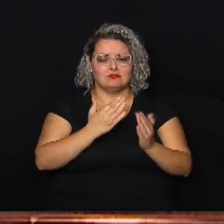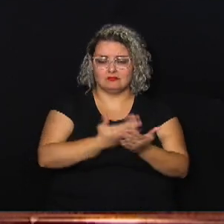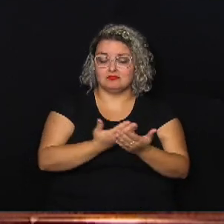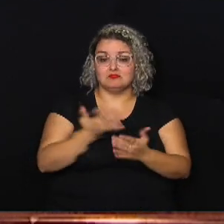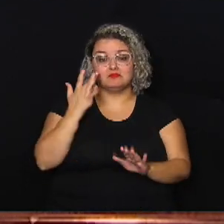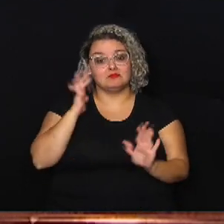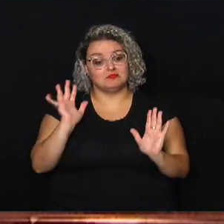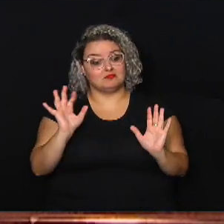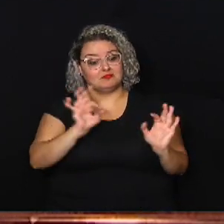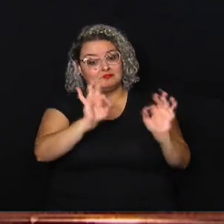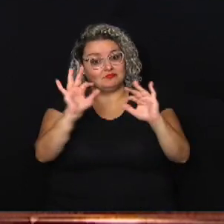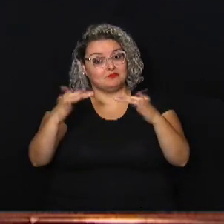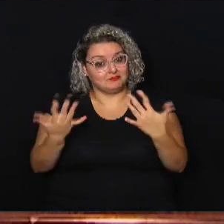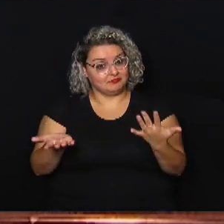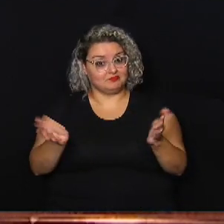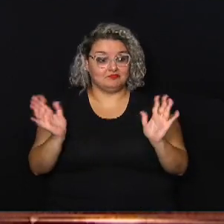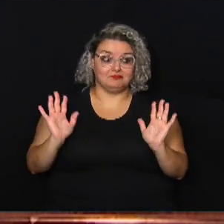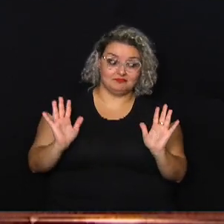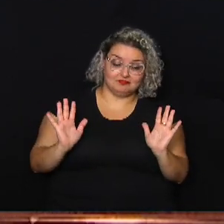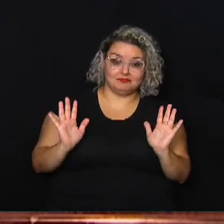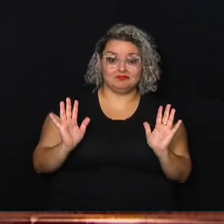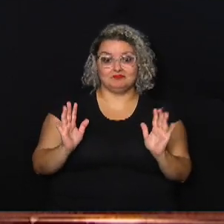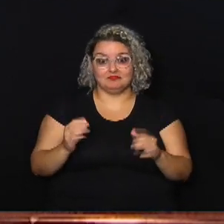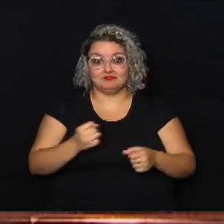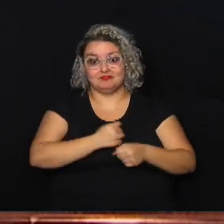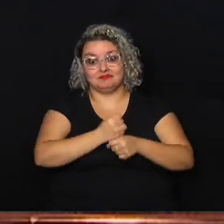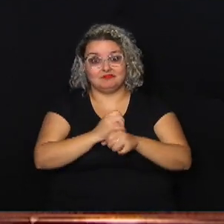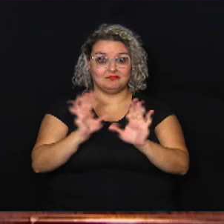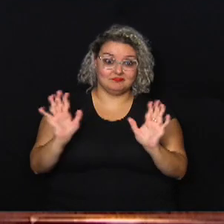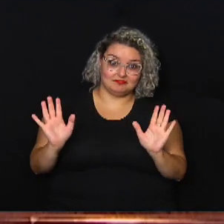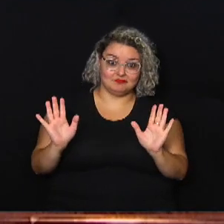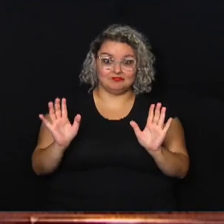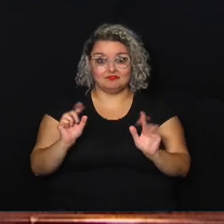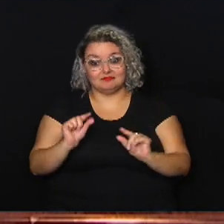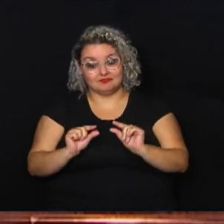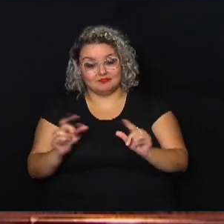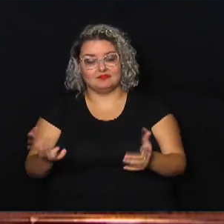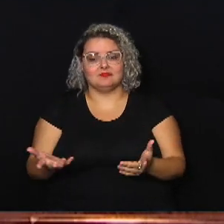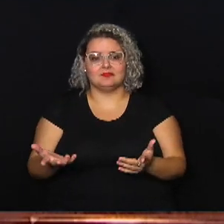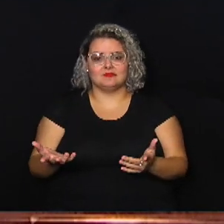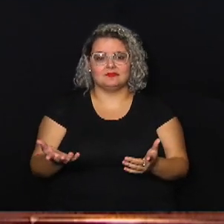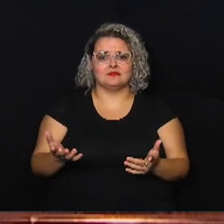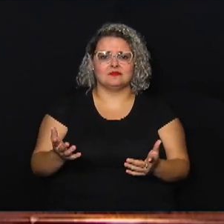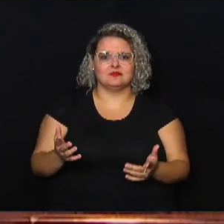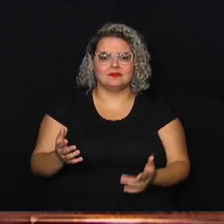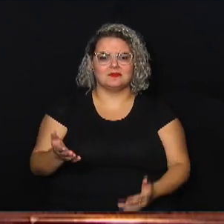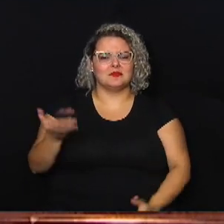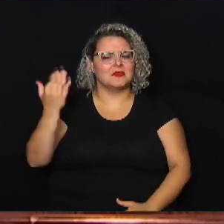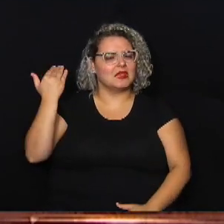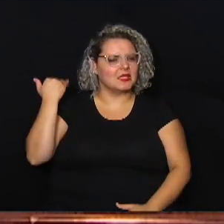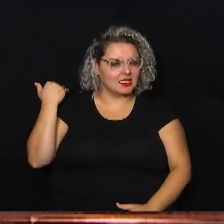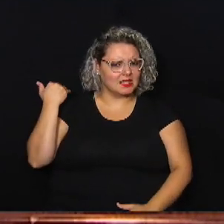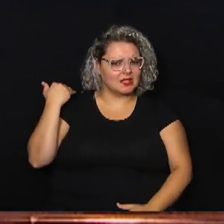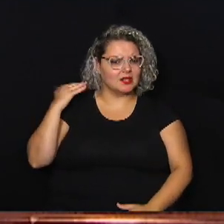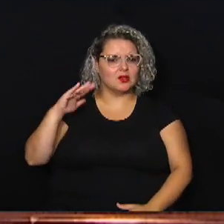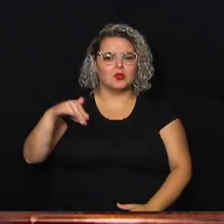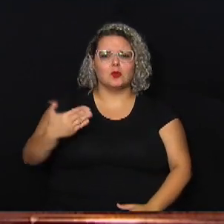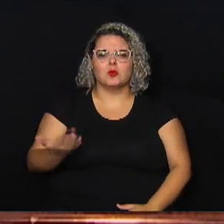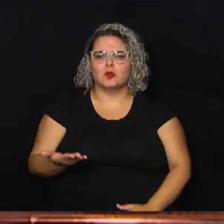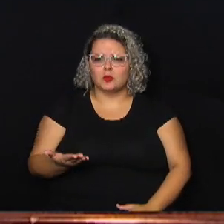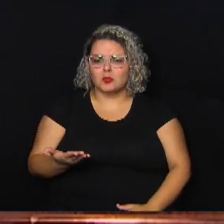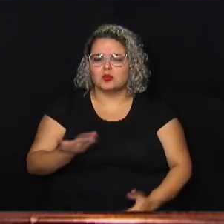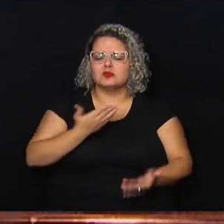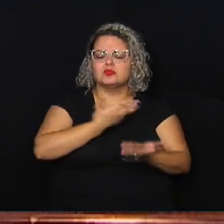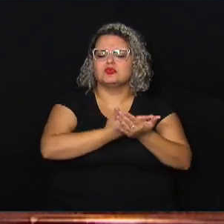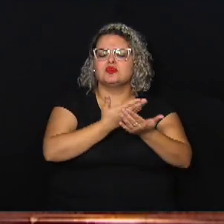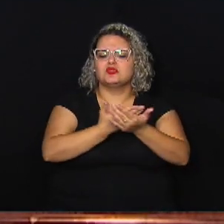assistindo do outro lado, se já tem muito tempo também, eu tenho pouco tempo, mas será que se lá naquela época você já tivesse